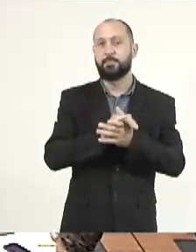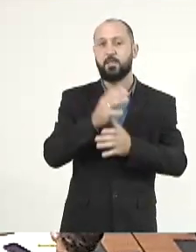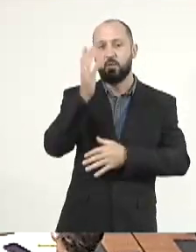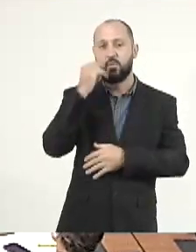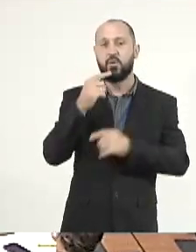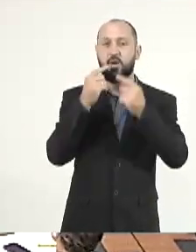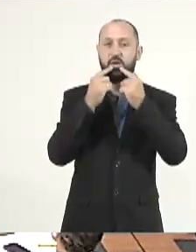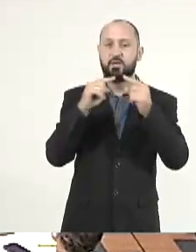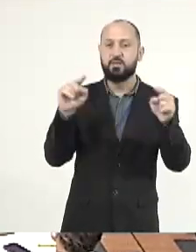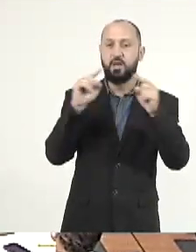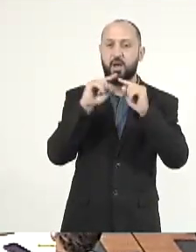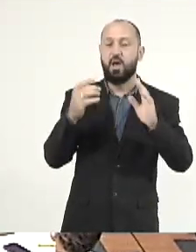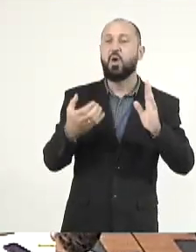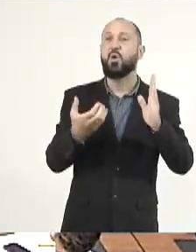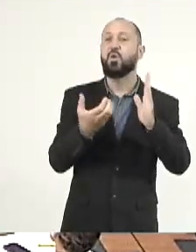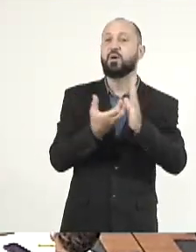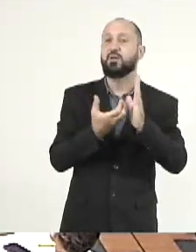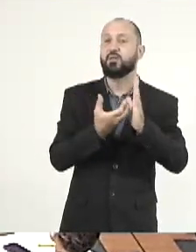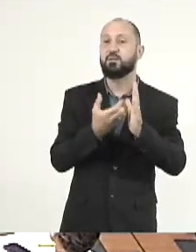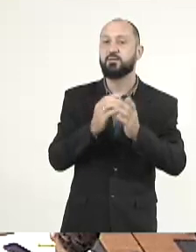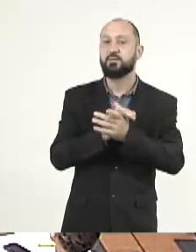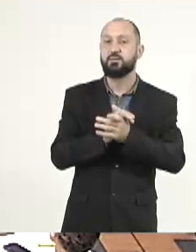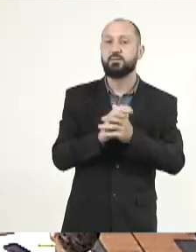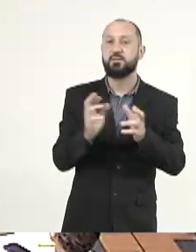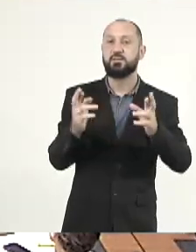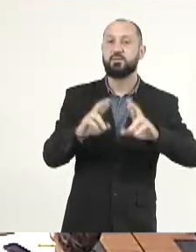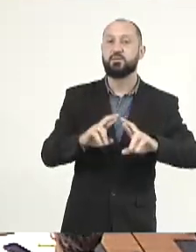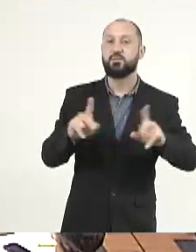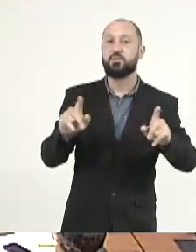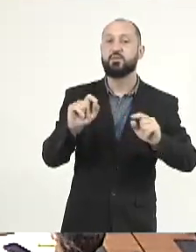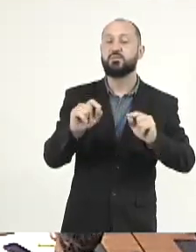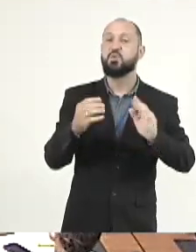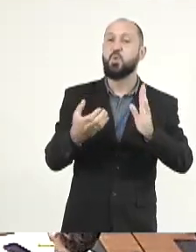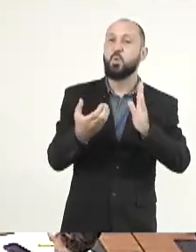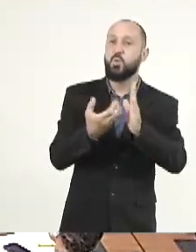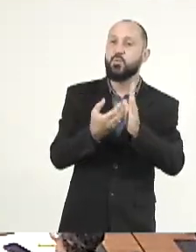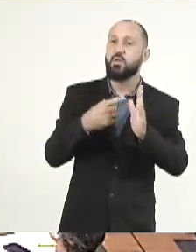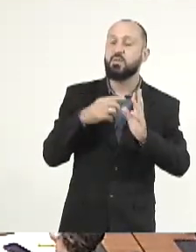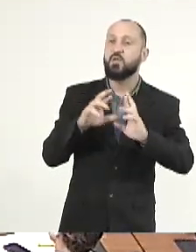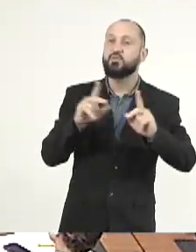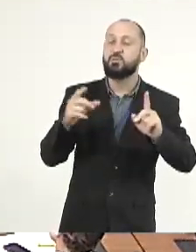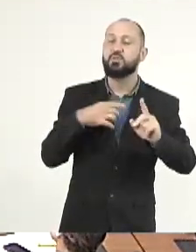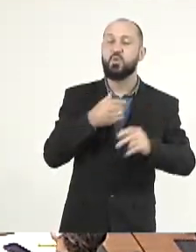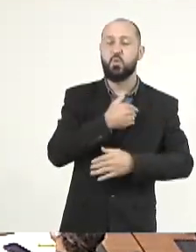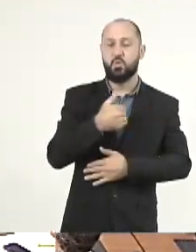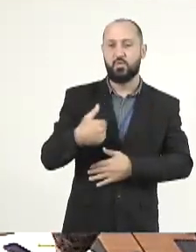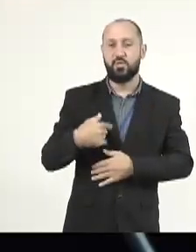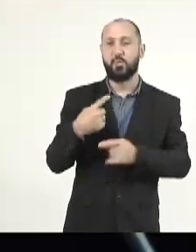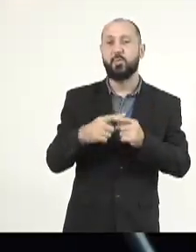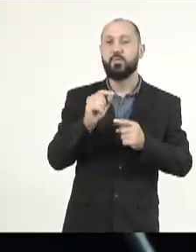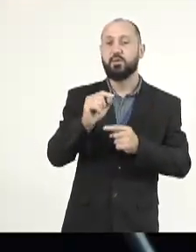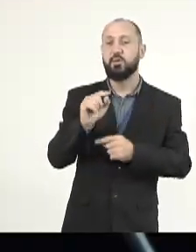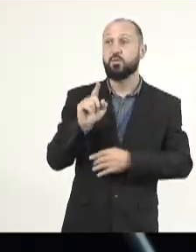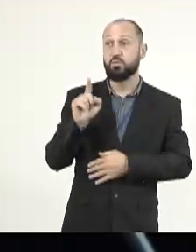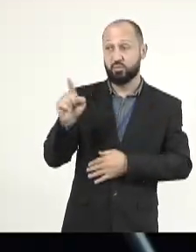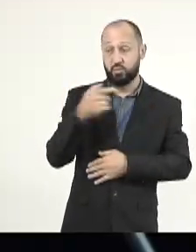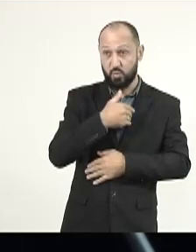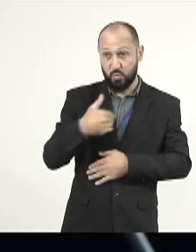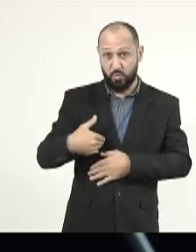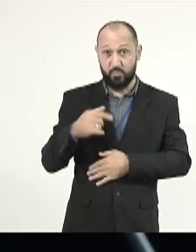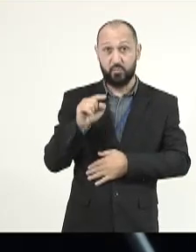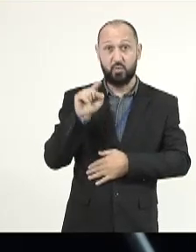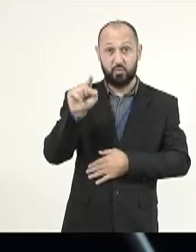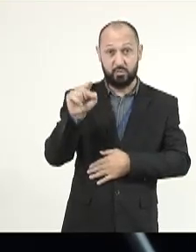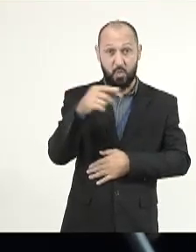essa crítica ao Congresso, desta diferença que o Congresso tem em relação ao governo, porque o seu governo, o